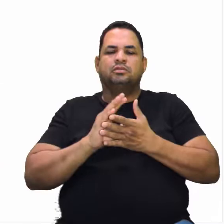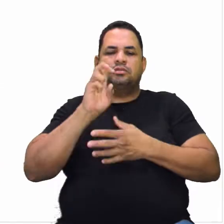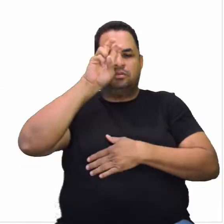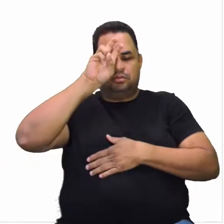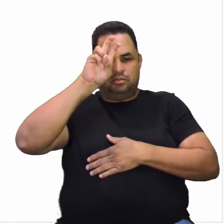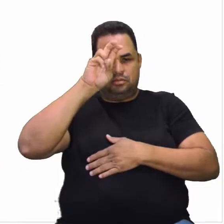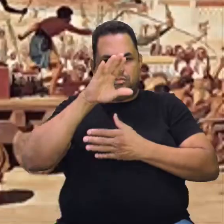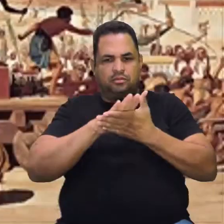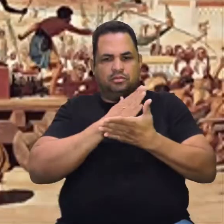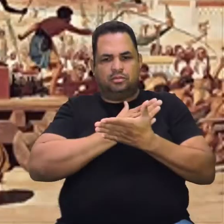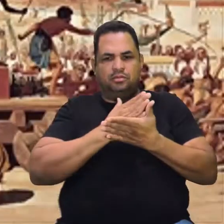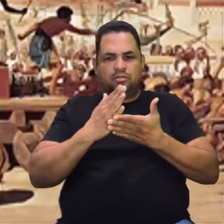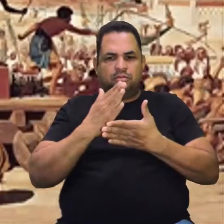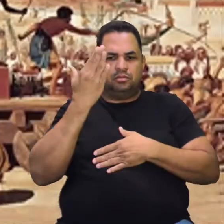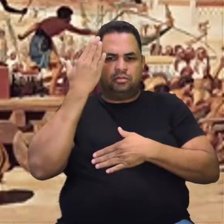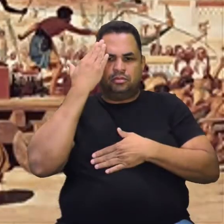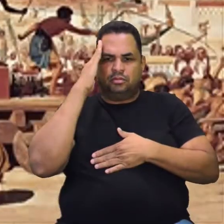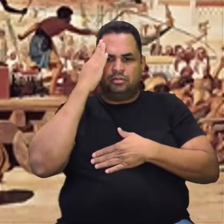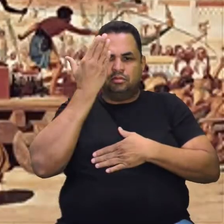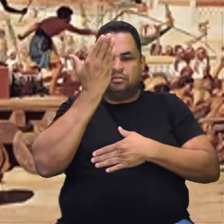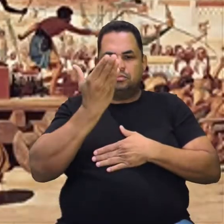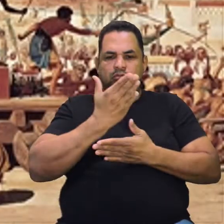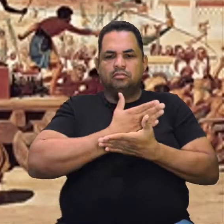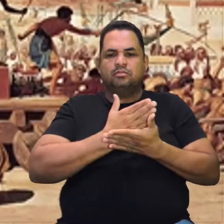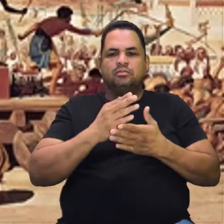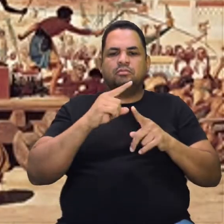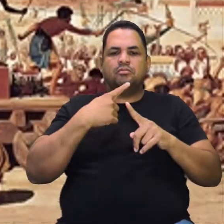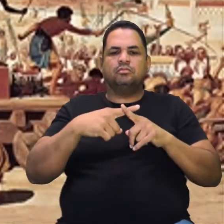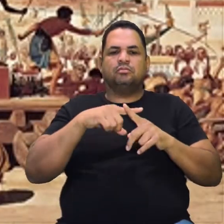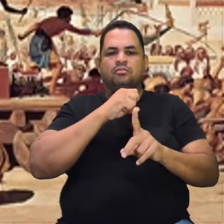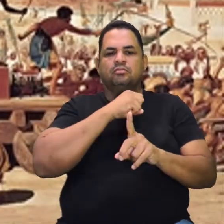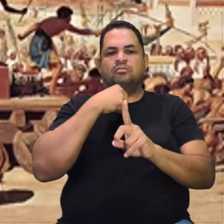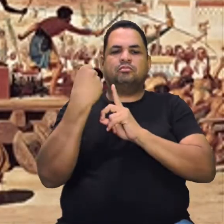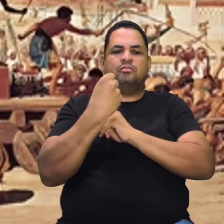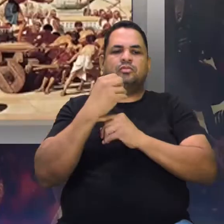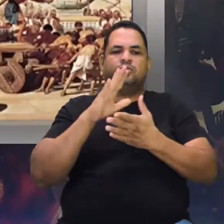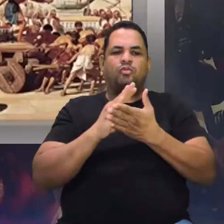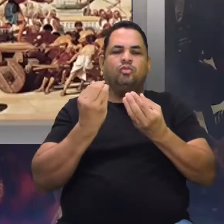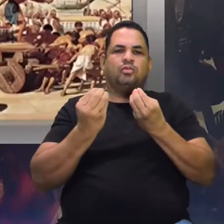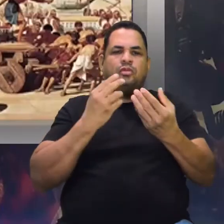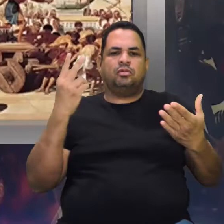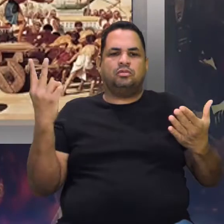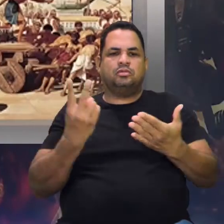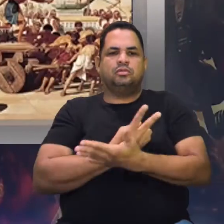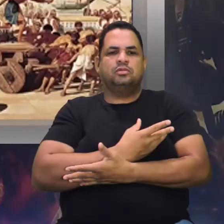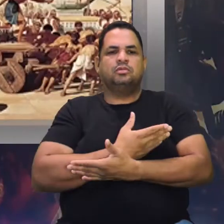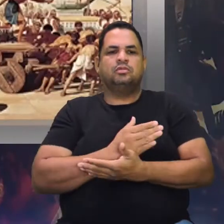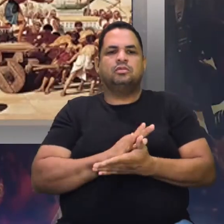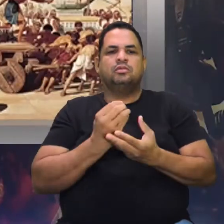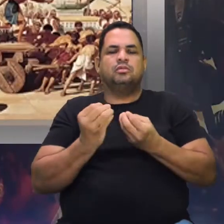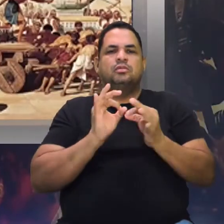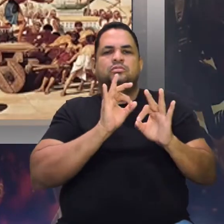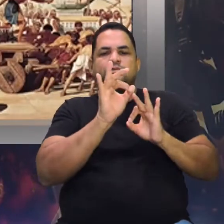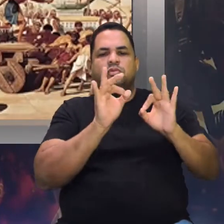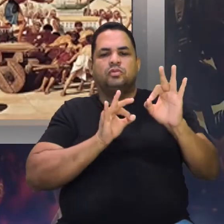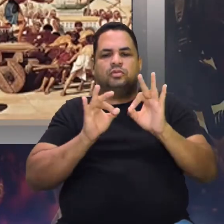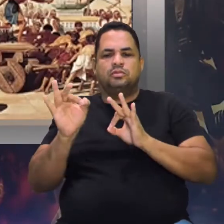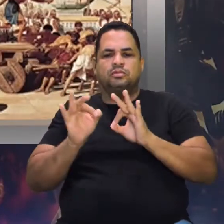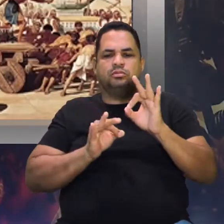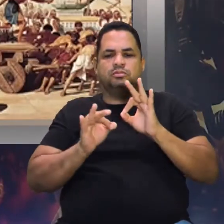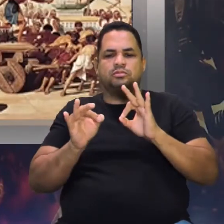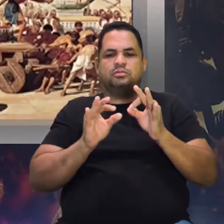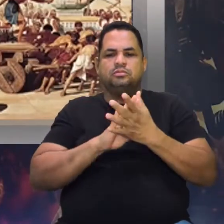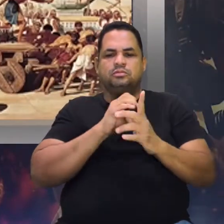começa a tentar entender por que essa sociedade, como se dá essa sociedade, como se forma essa sociedade